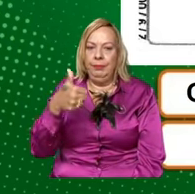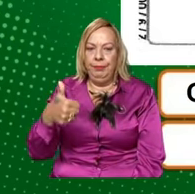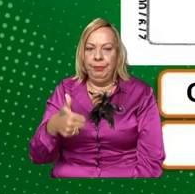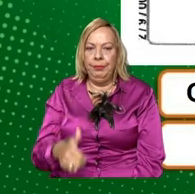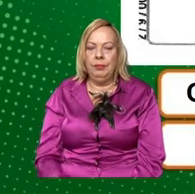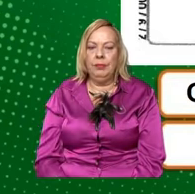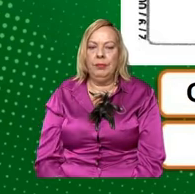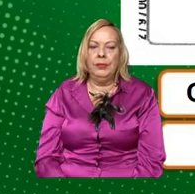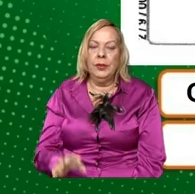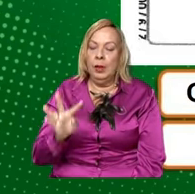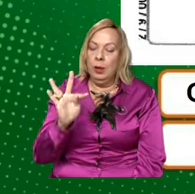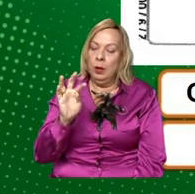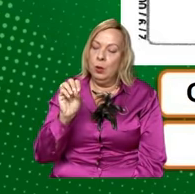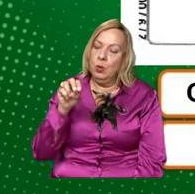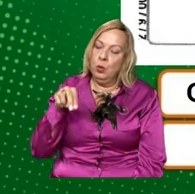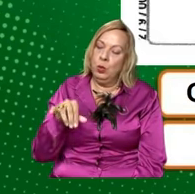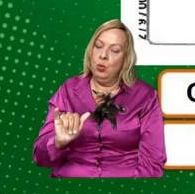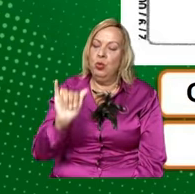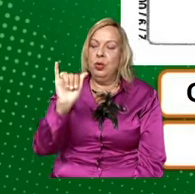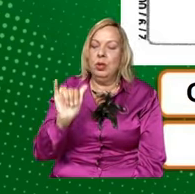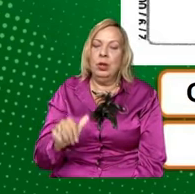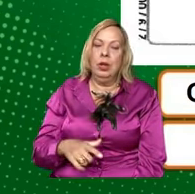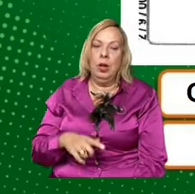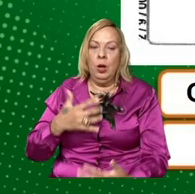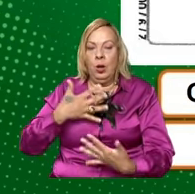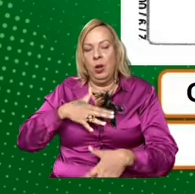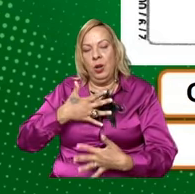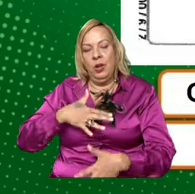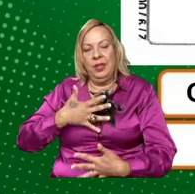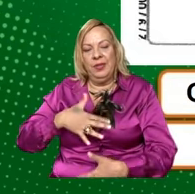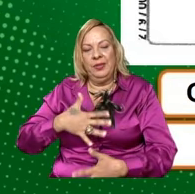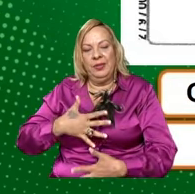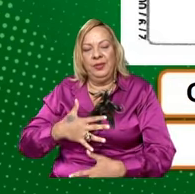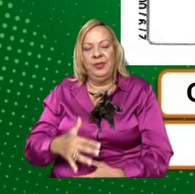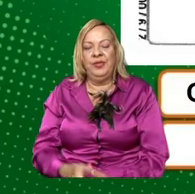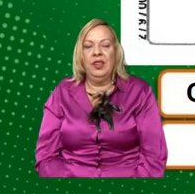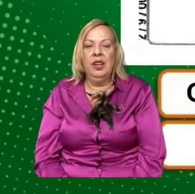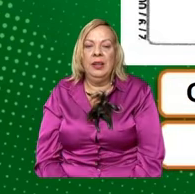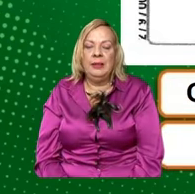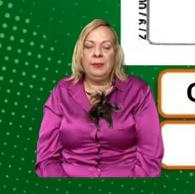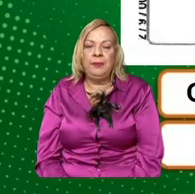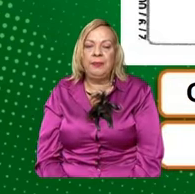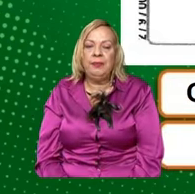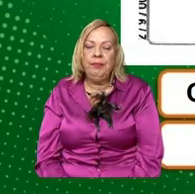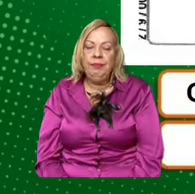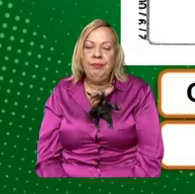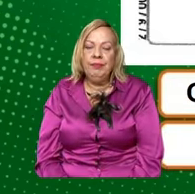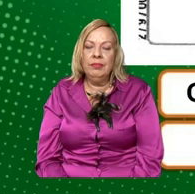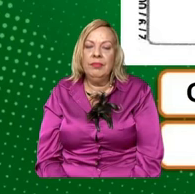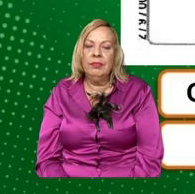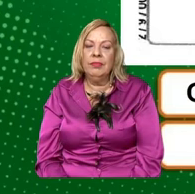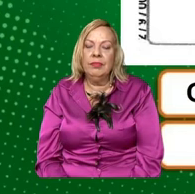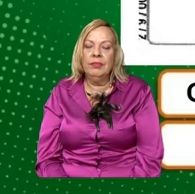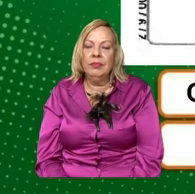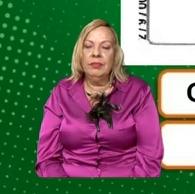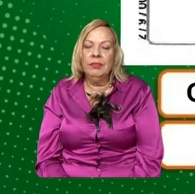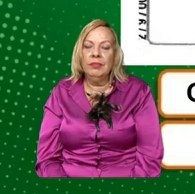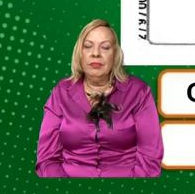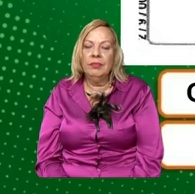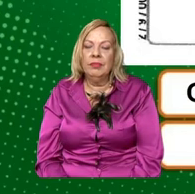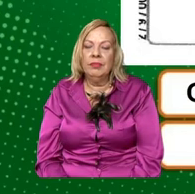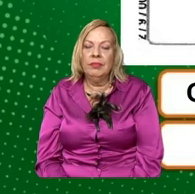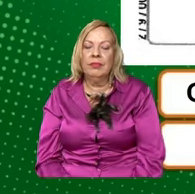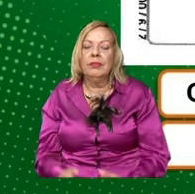041511. Tony Henrique, ele é de Glória, adquiriu com Rodrigo e Anne, casal pé quente. Aí vai